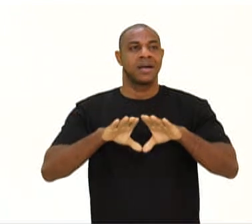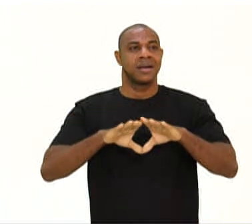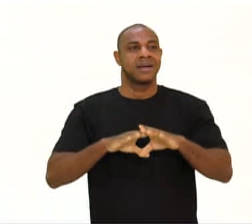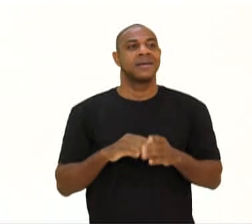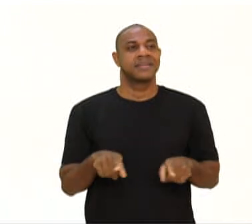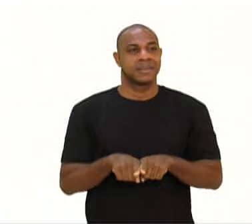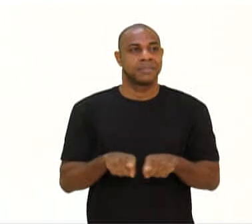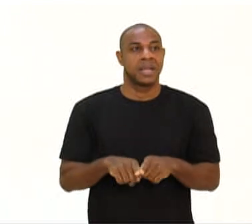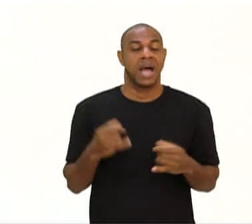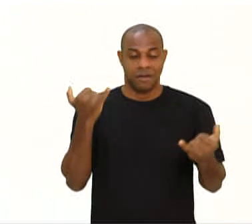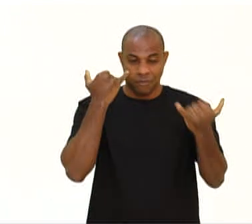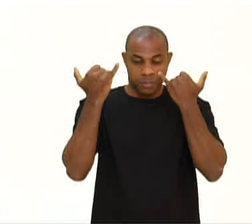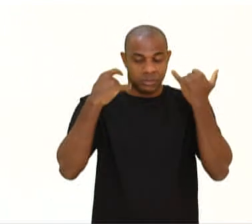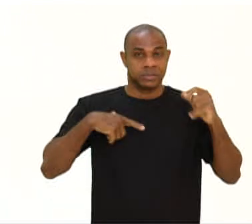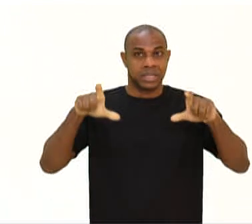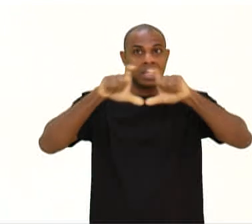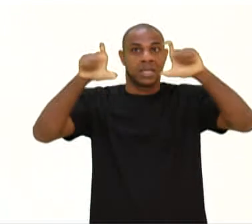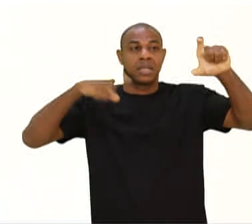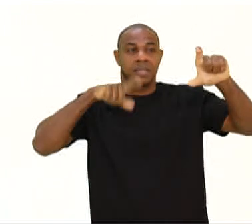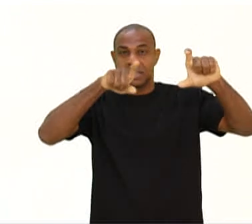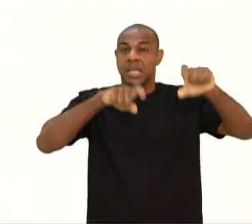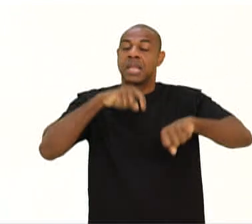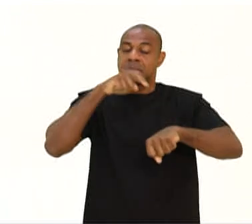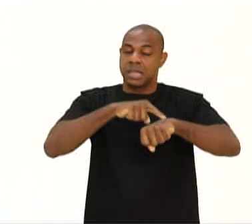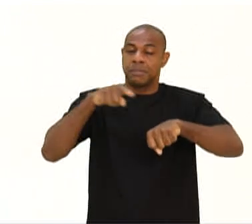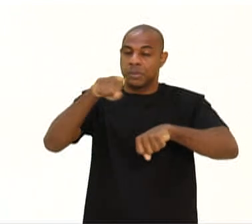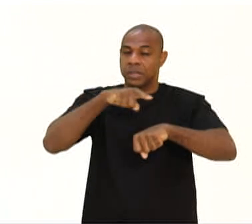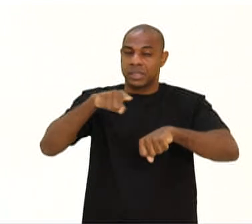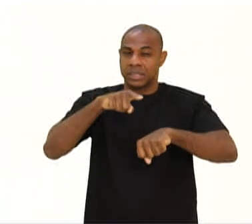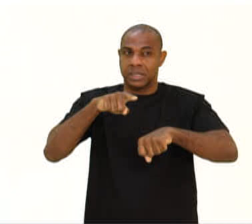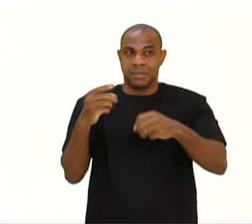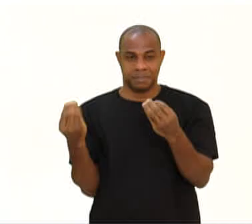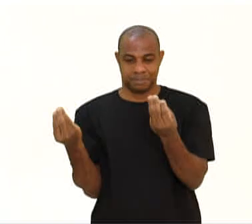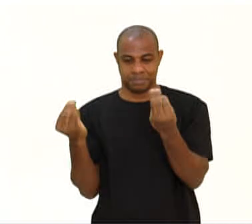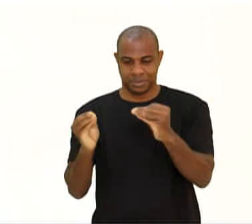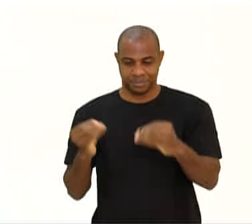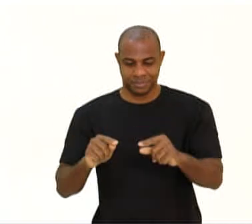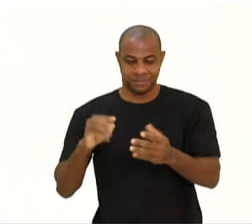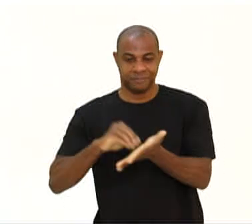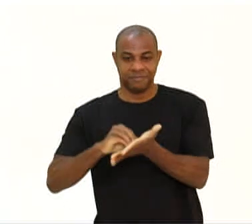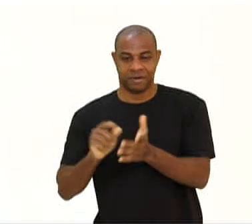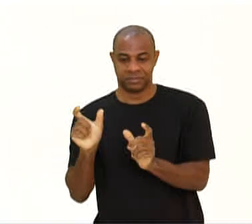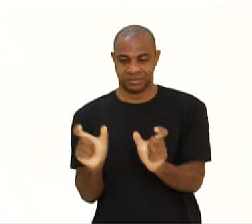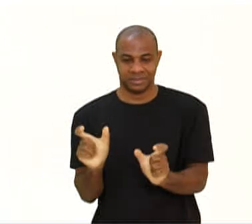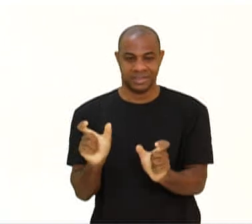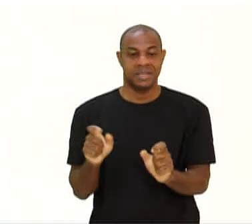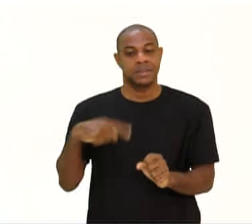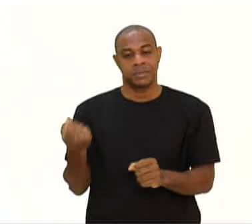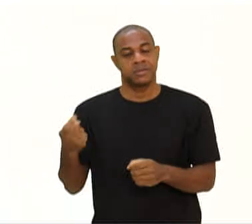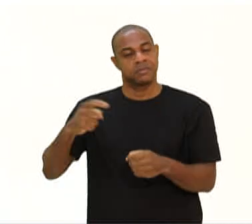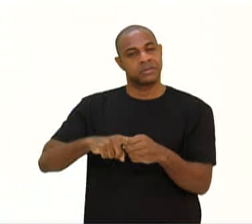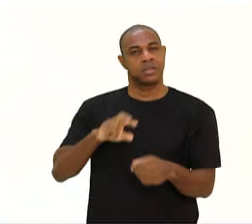informação está no nosso fragmento. Vou dar mais um tempinho para vocês completarem os espaços em branco, a gente já volta.